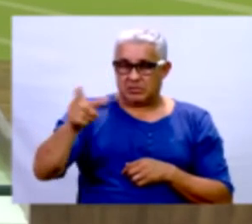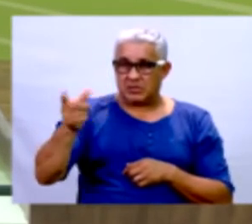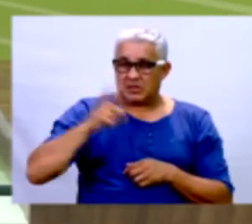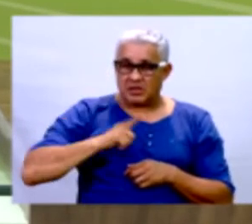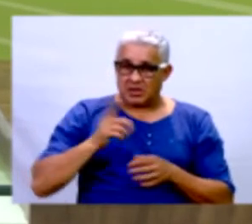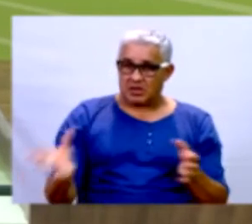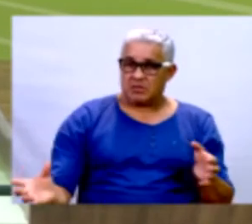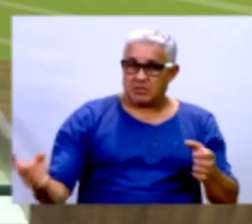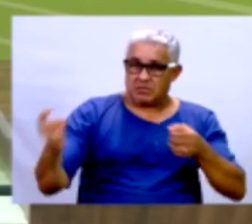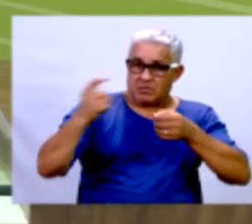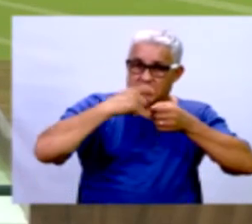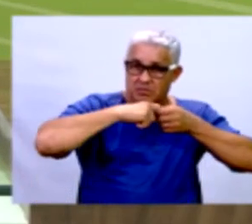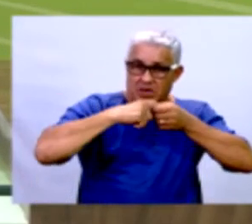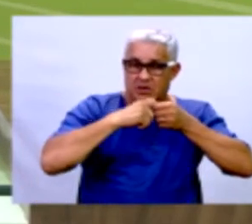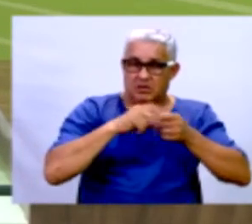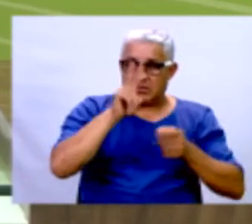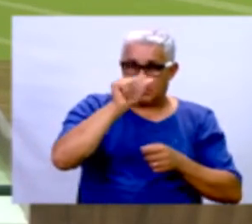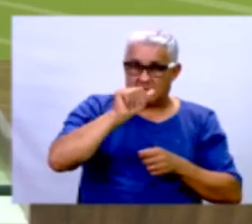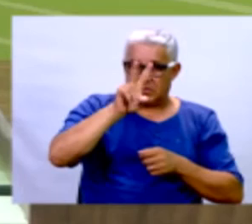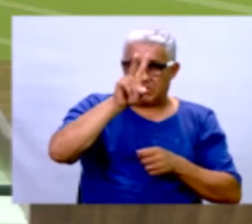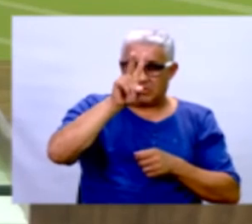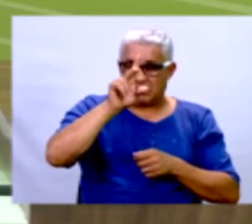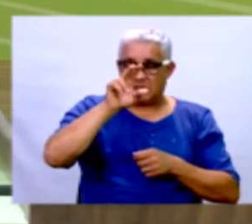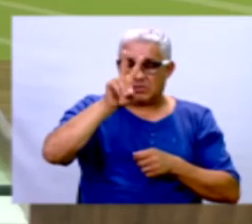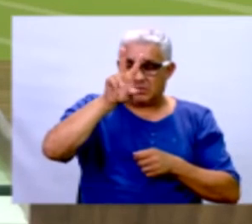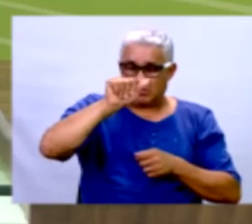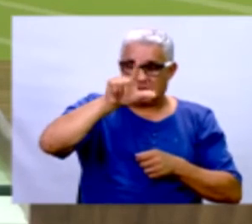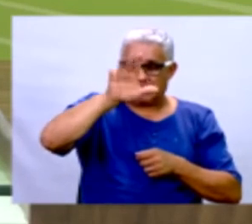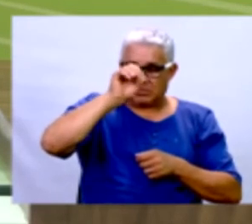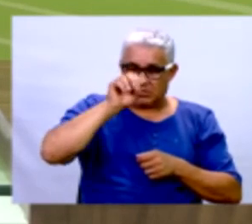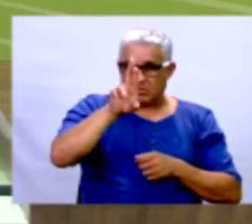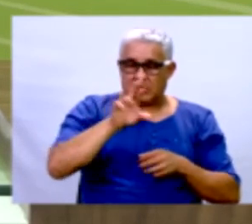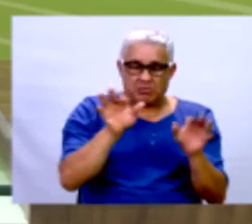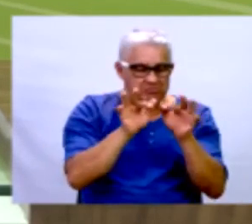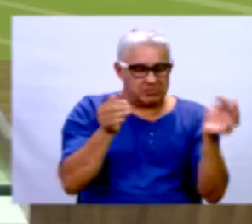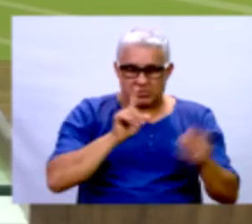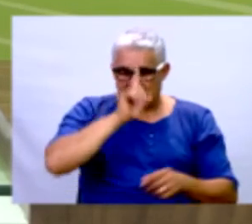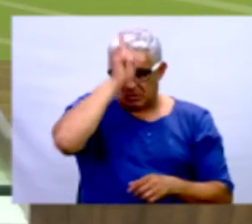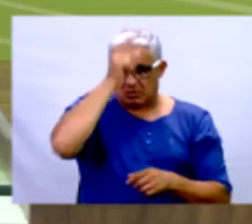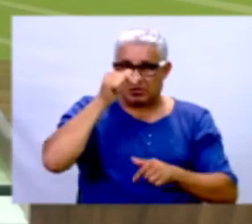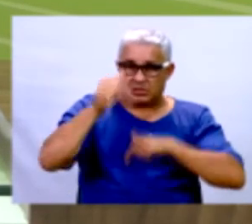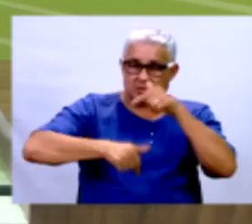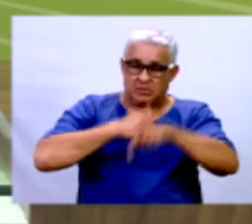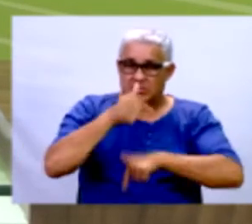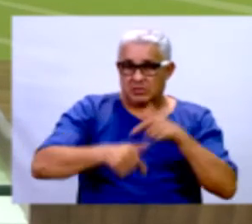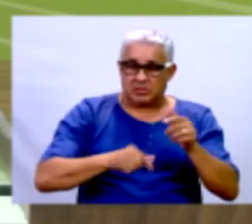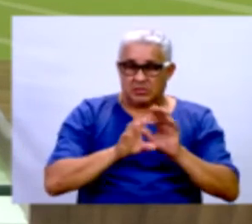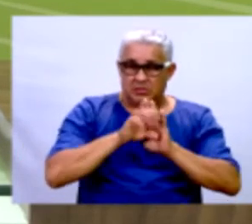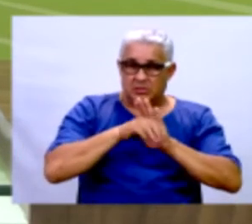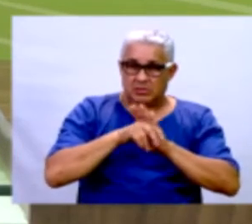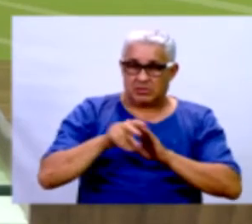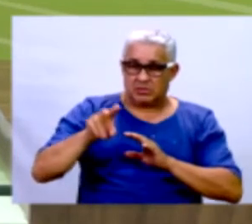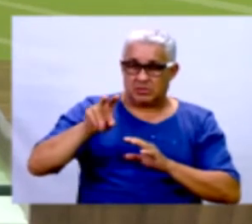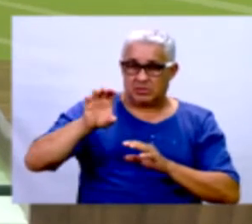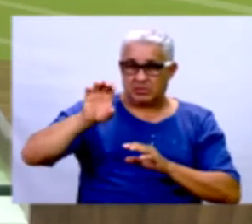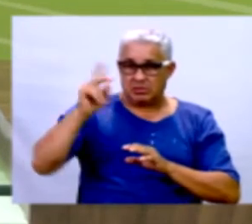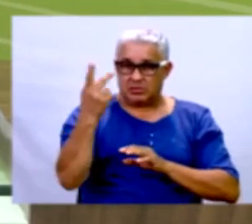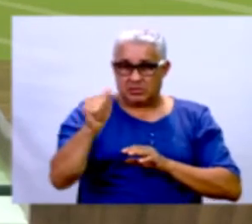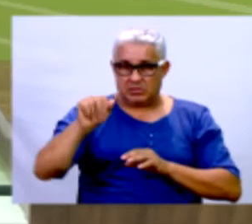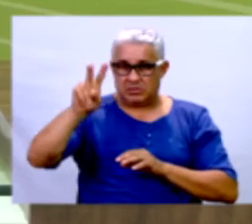a um determinado valor. A ideia bem simplista nesse sentido. Então, trabalhar-se com esse conceito de chave e valor,